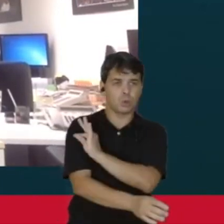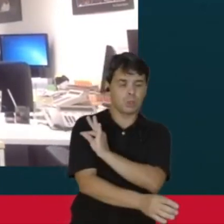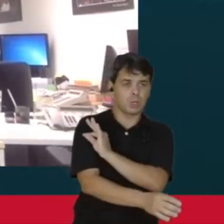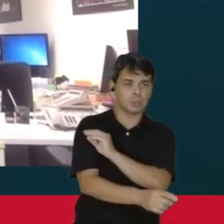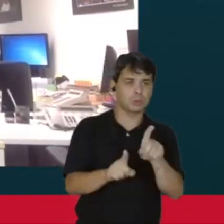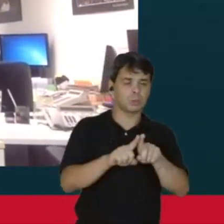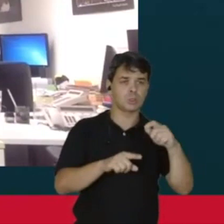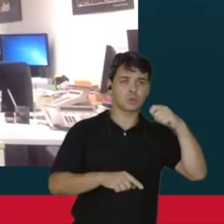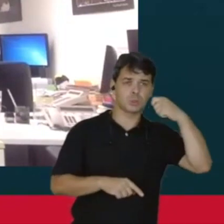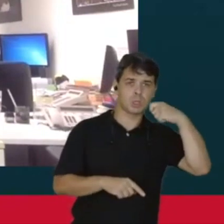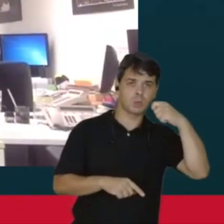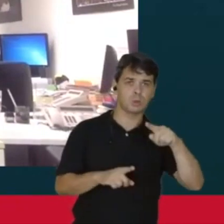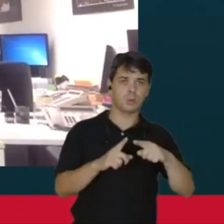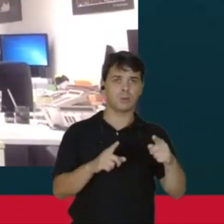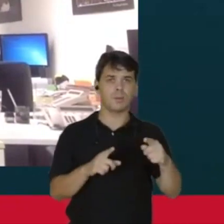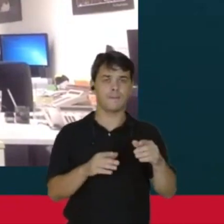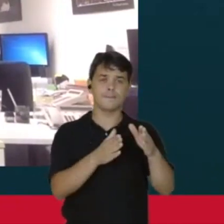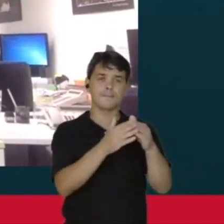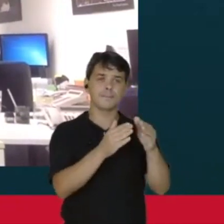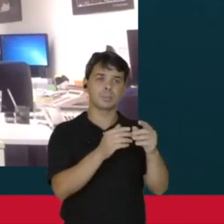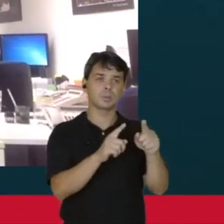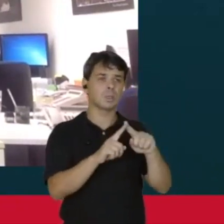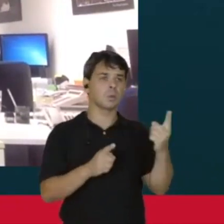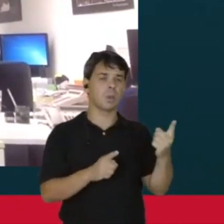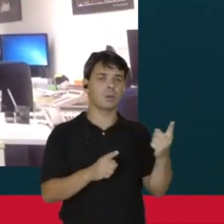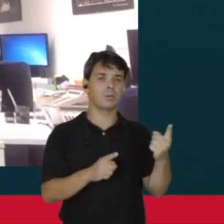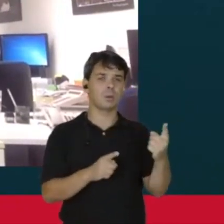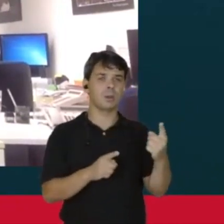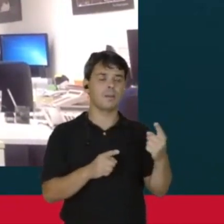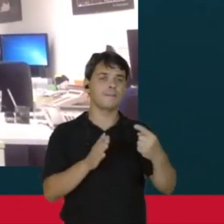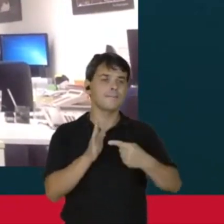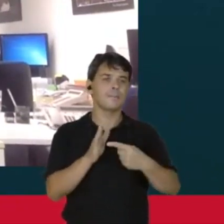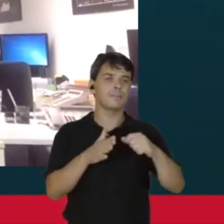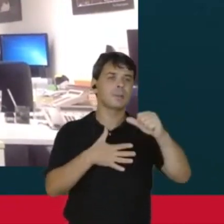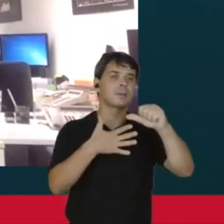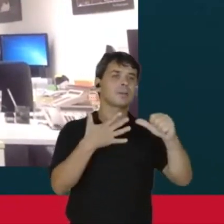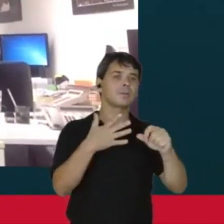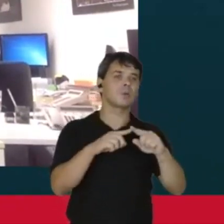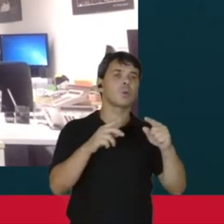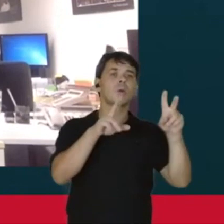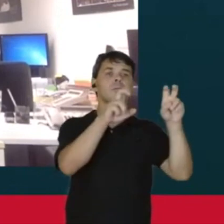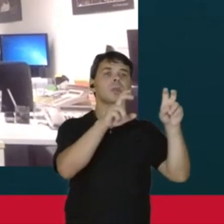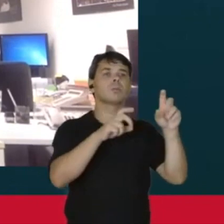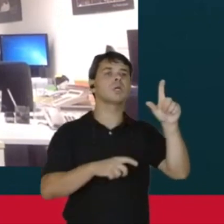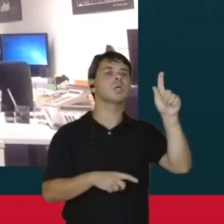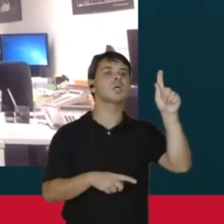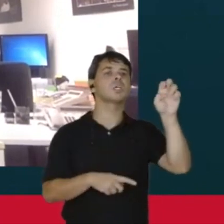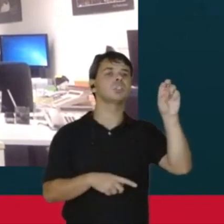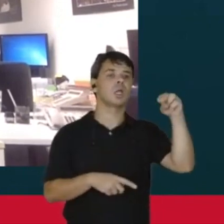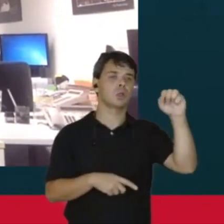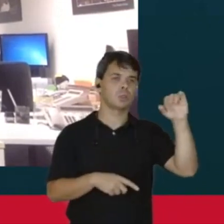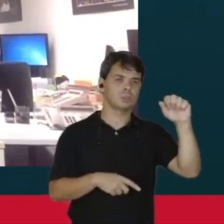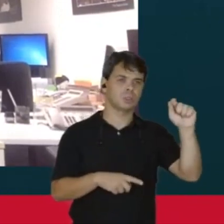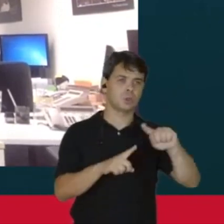senadores, junto com eles, entendiam que não era o caso de classificar o tema como genocídio. E que havia,